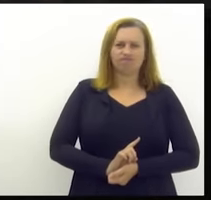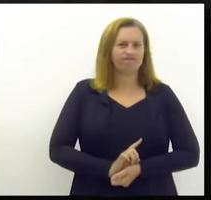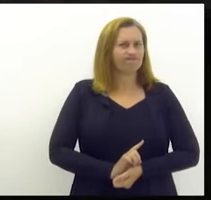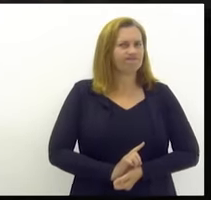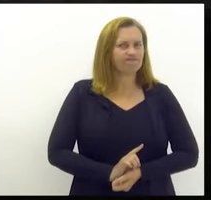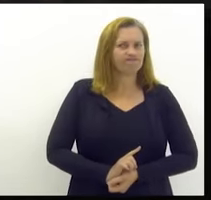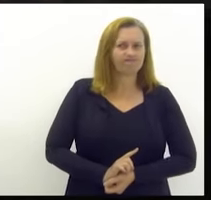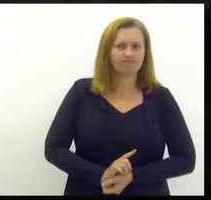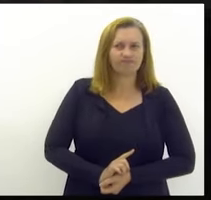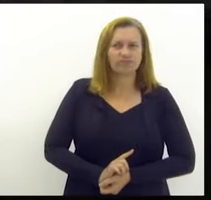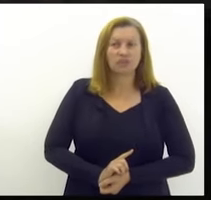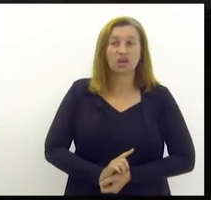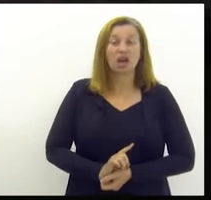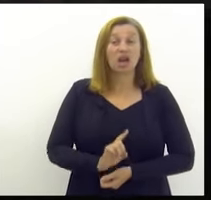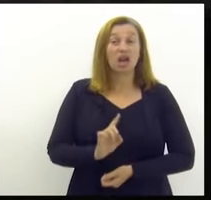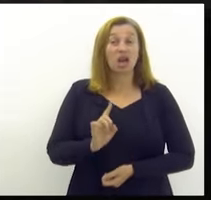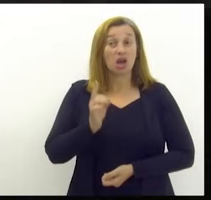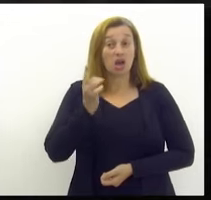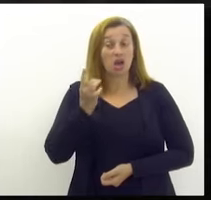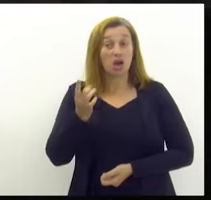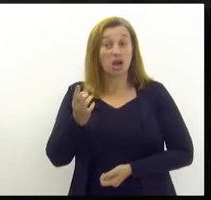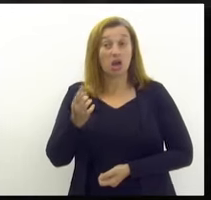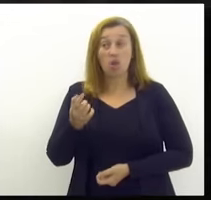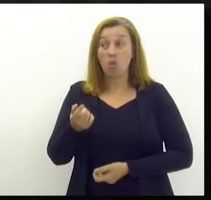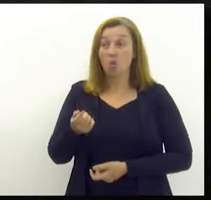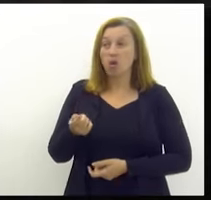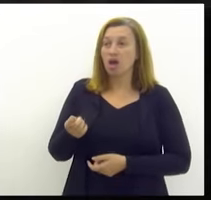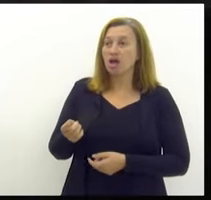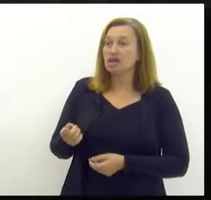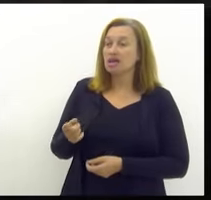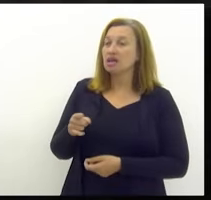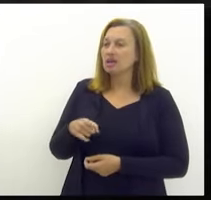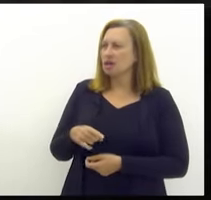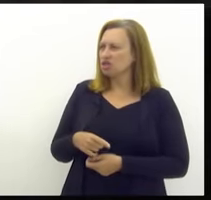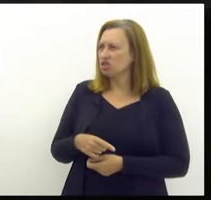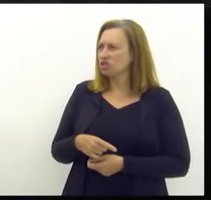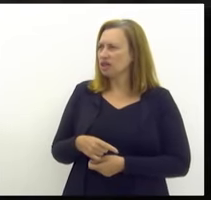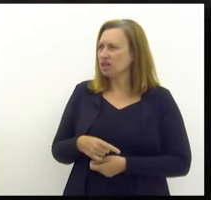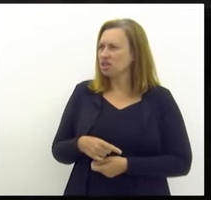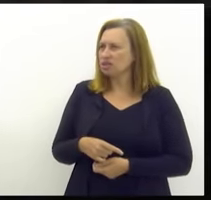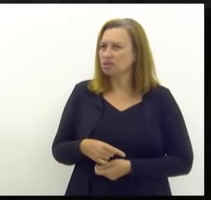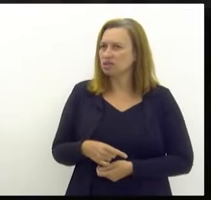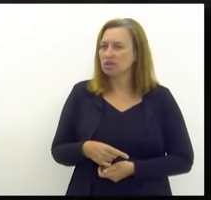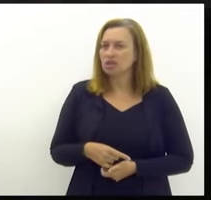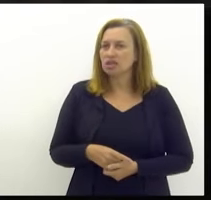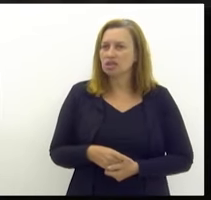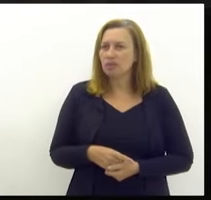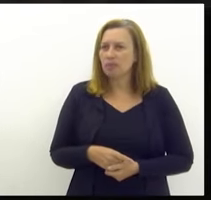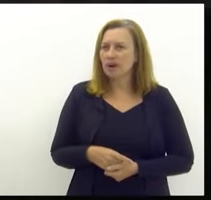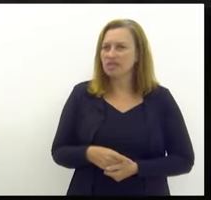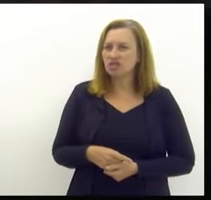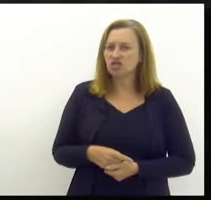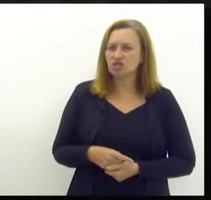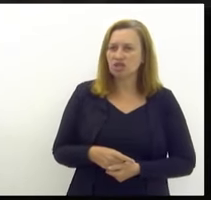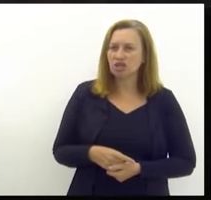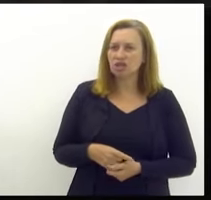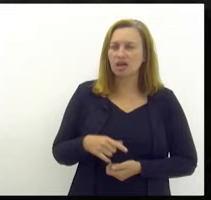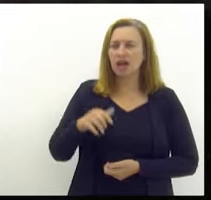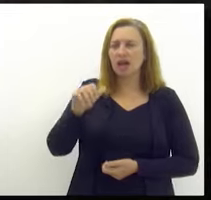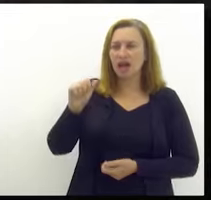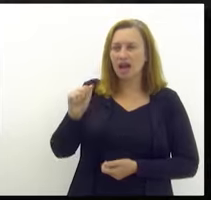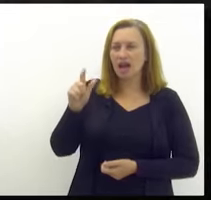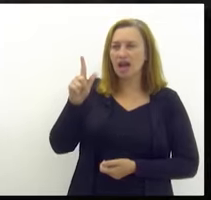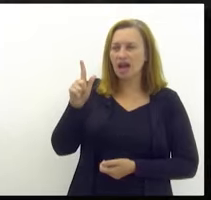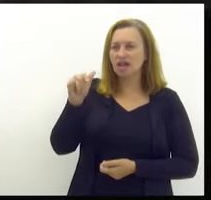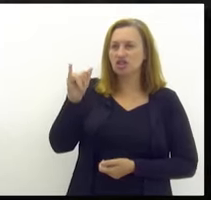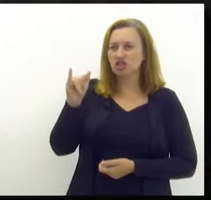de agiotagem fiscal que era o que a gente chamava naquela época quando tinha todo um processo